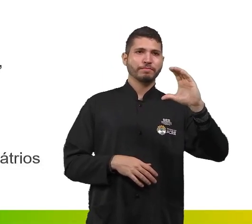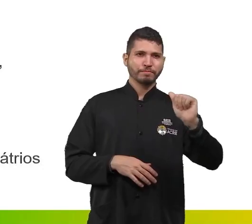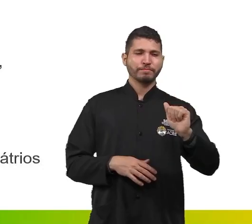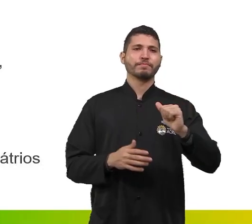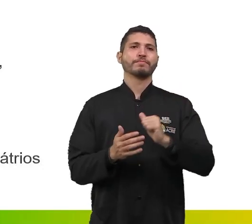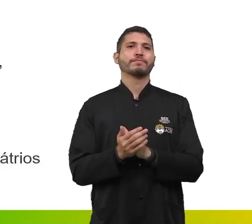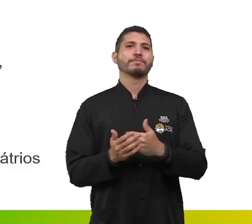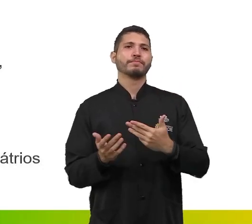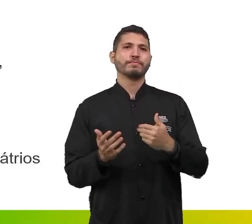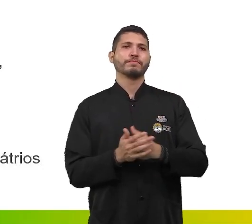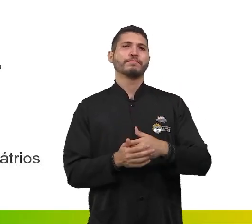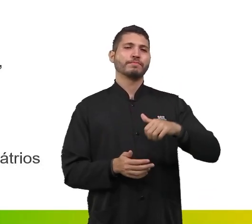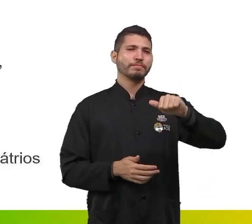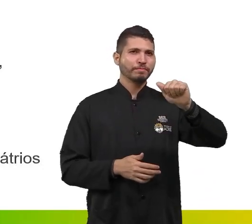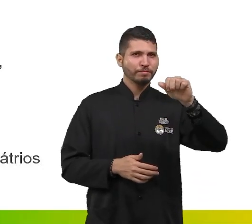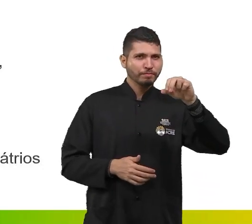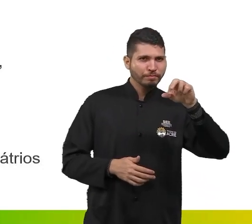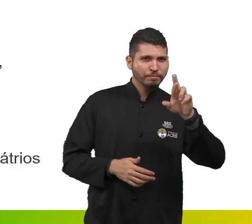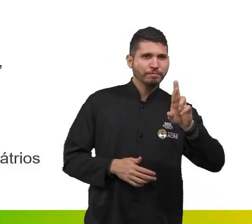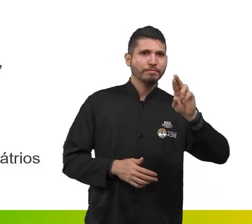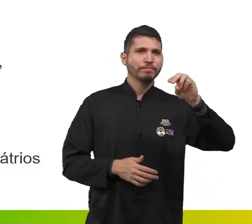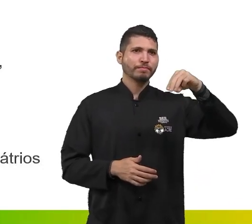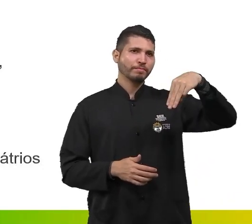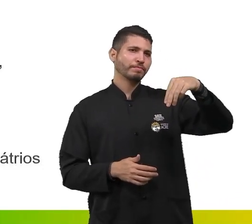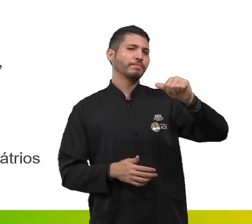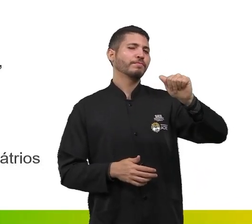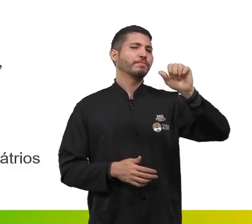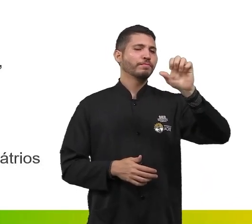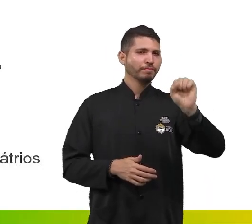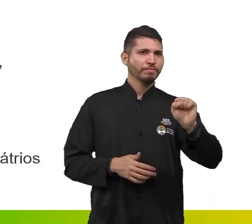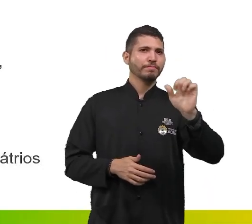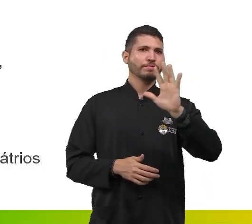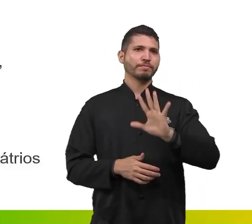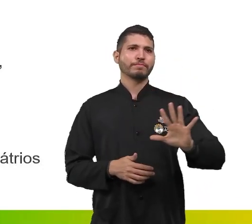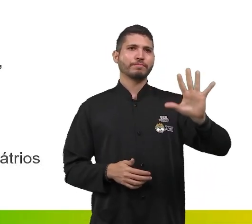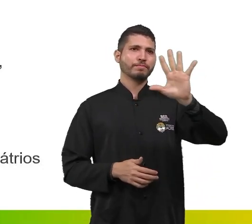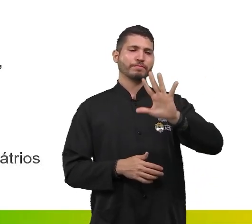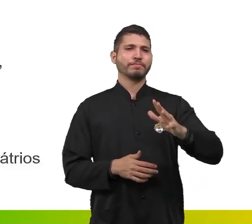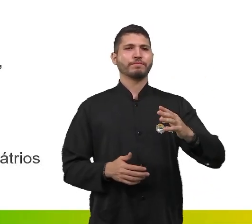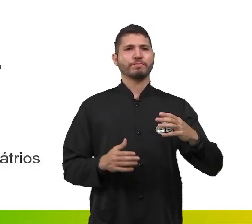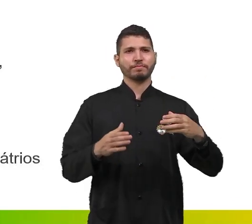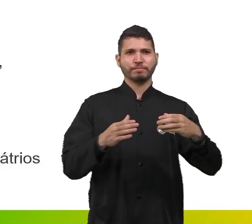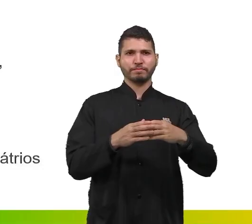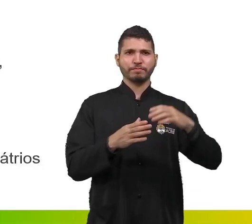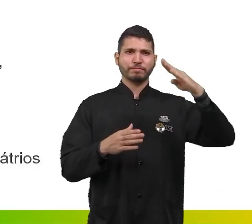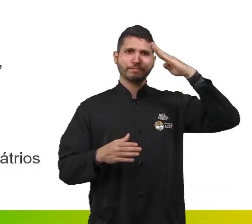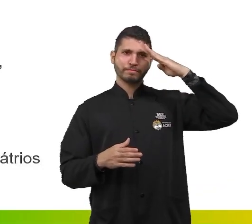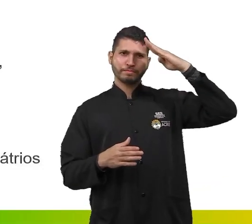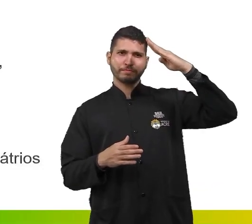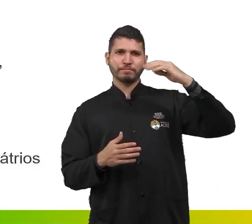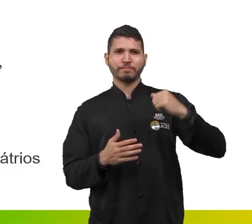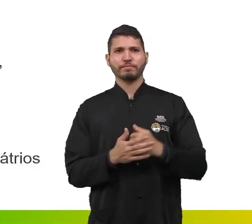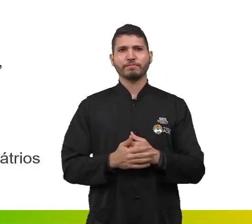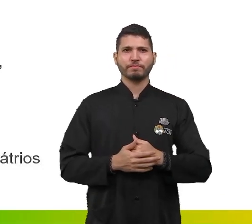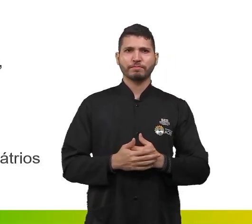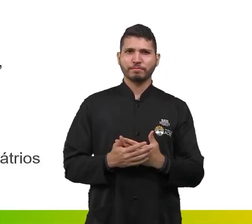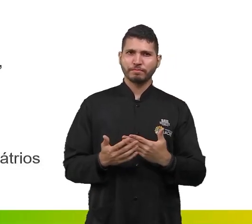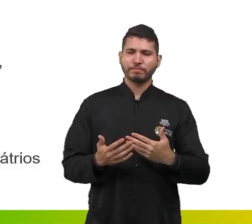Armadas Nacionais. Os exércitos recrutam cidadãos que compartilham a mesma língua e